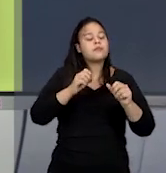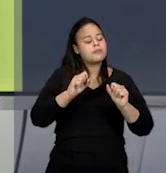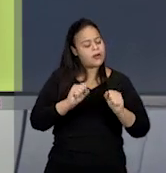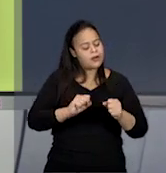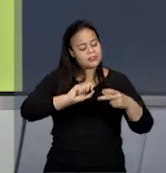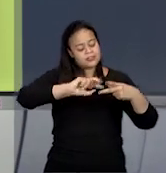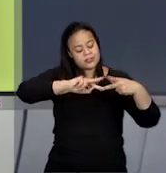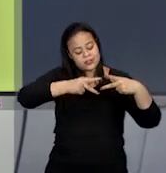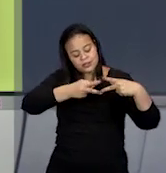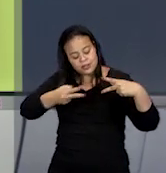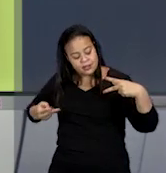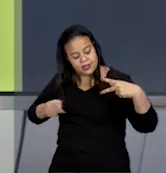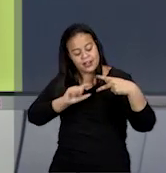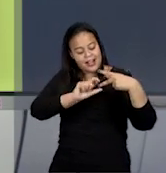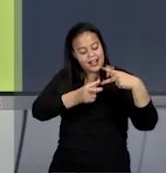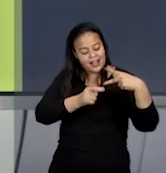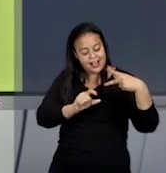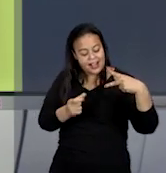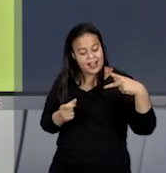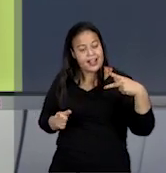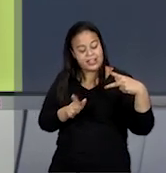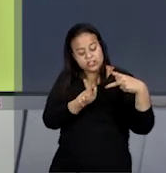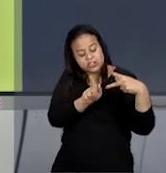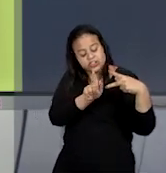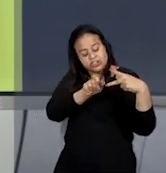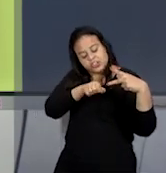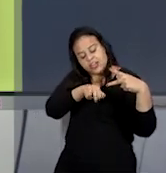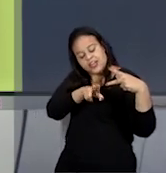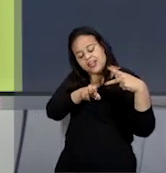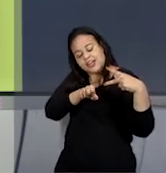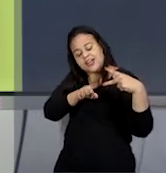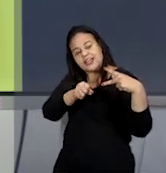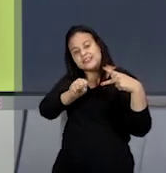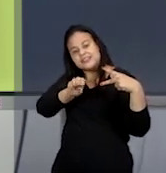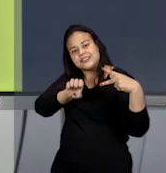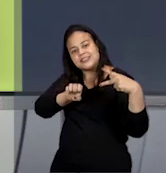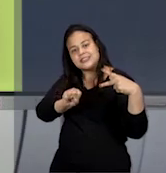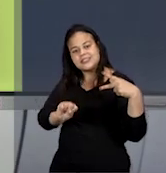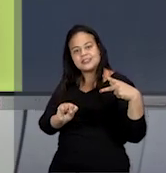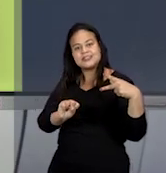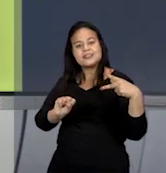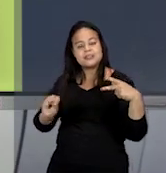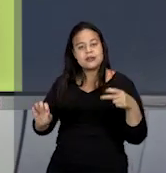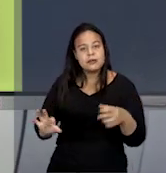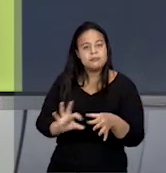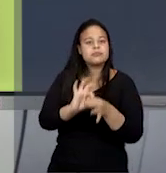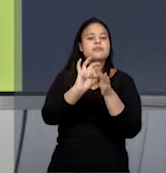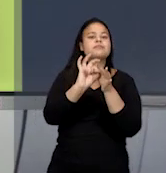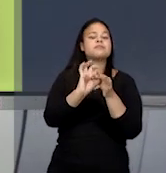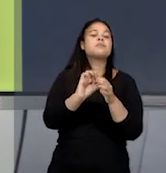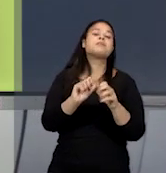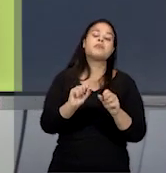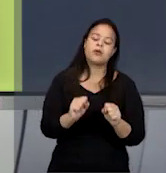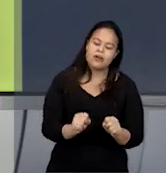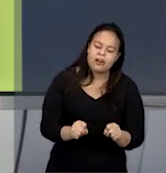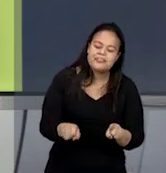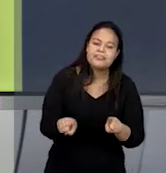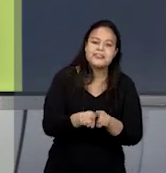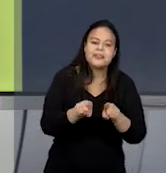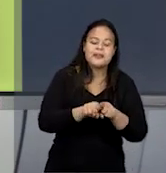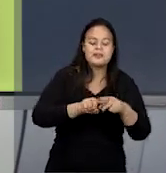gênica, que nós chamamos de interação gênica, de genes complementares, ou